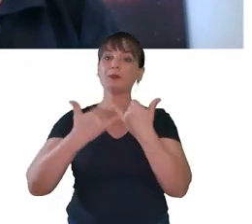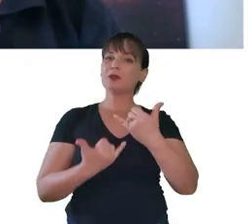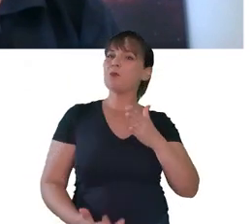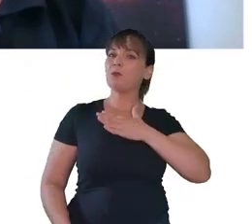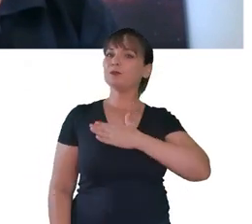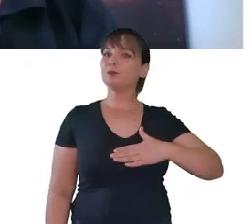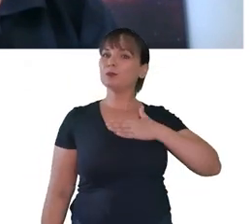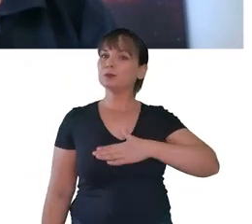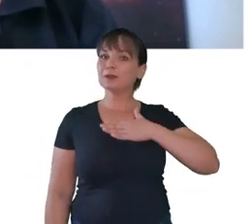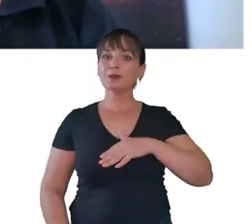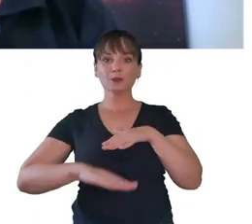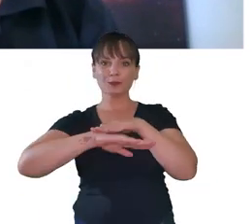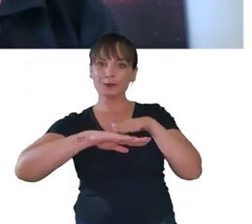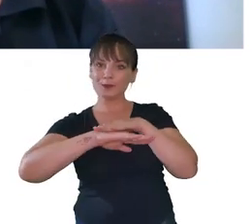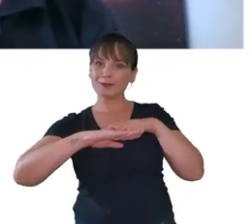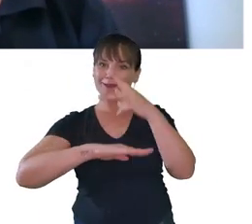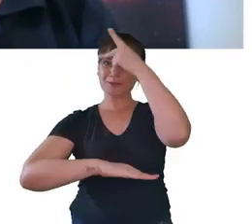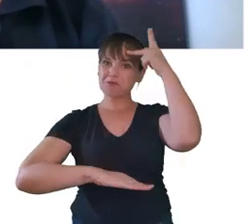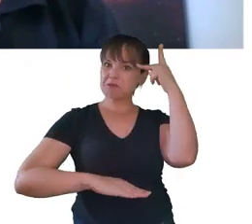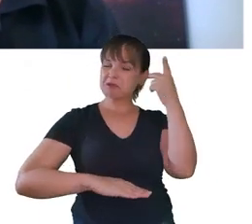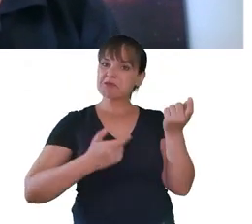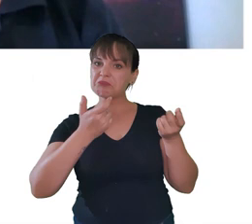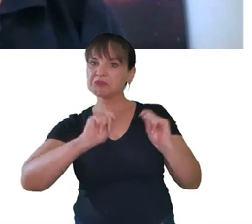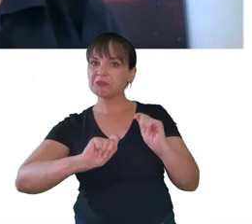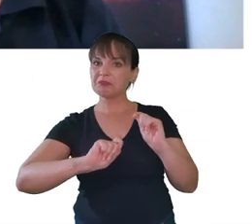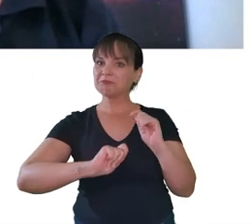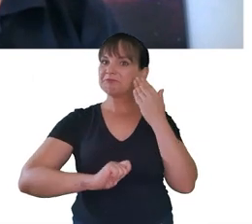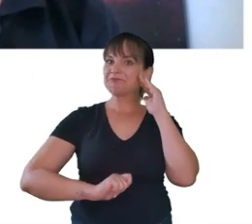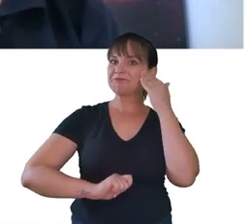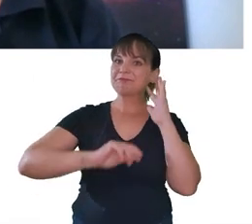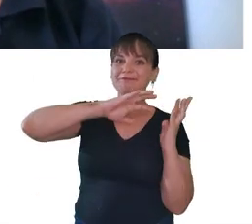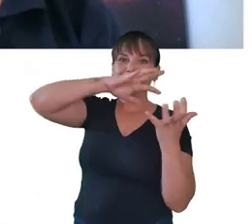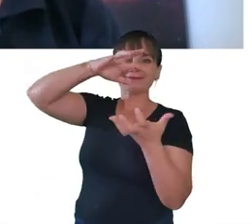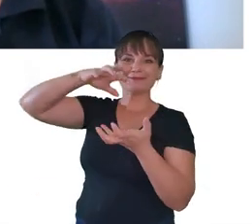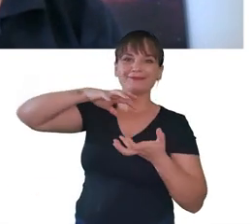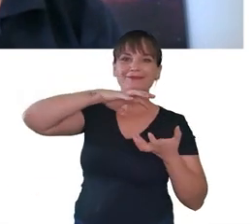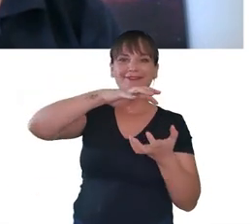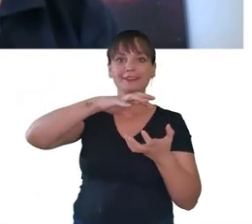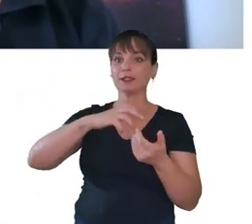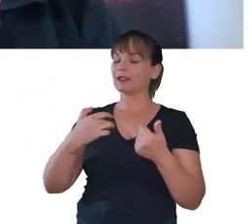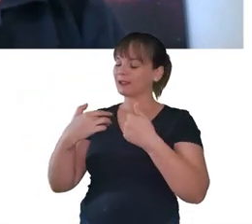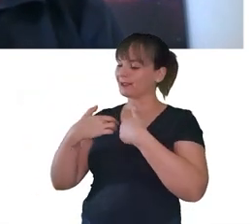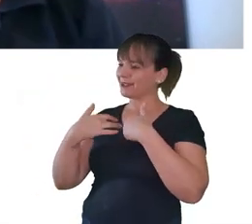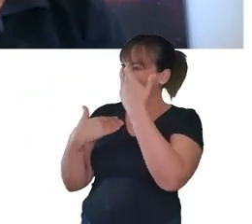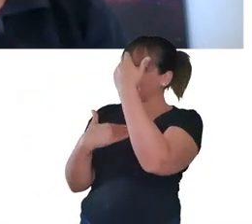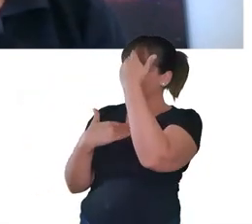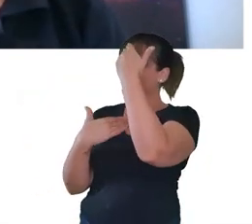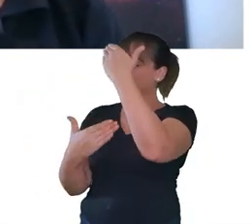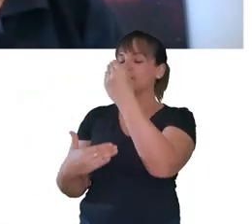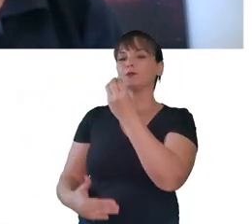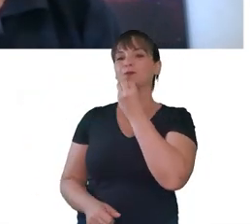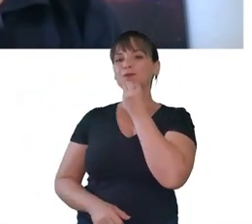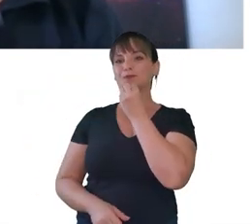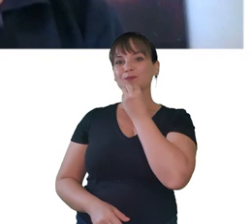Vamos Brincar, é sempre uma satisfação muito grande conversar com pessoas que entendem tanto do universo. Eu que